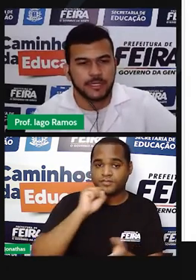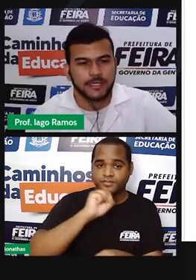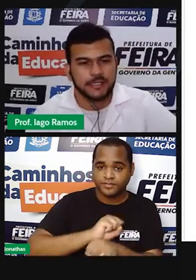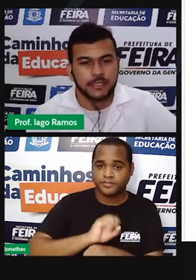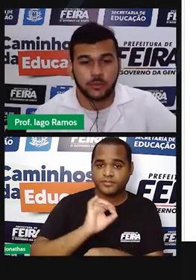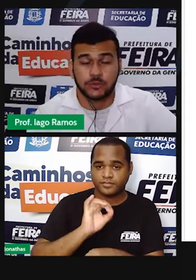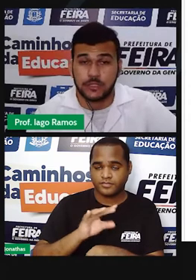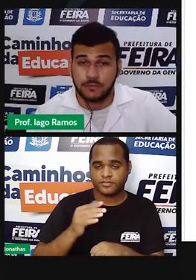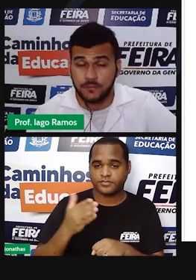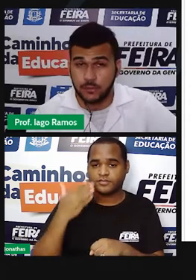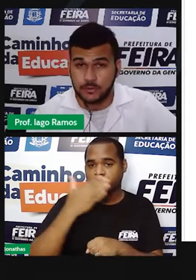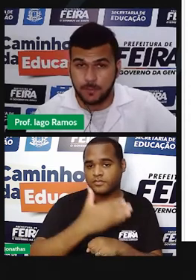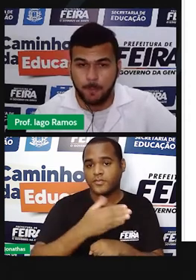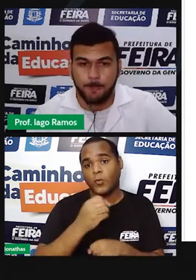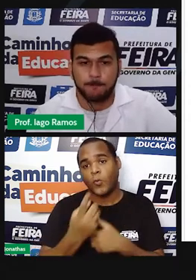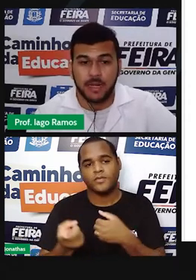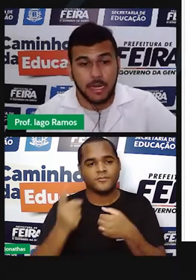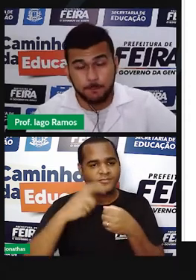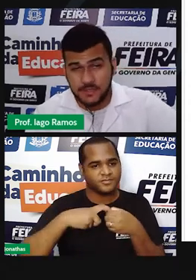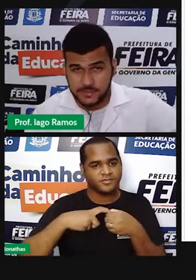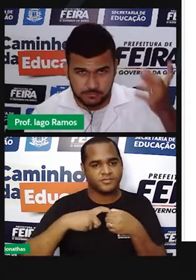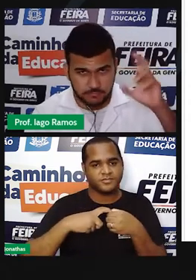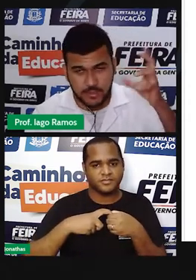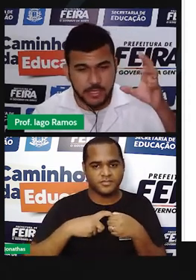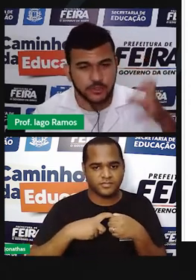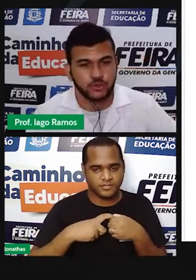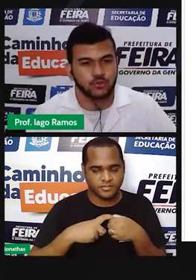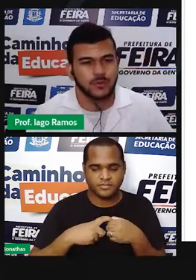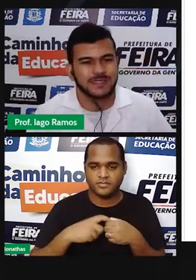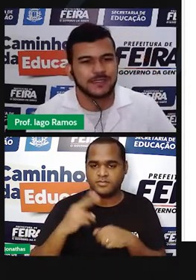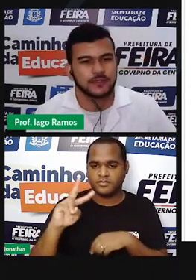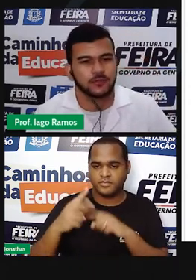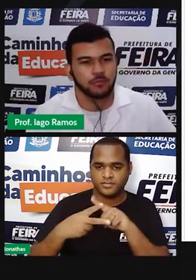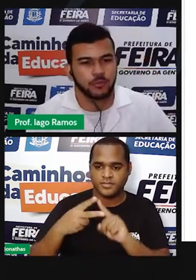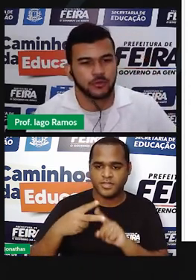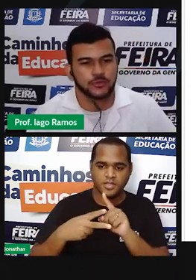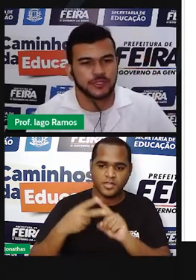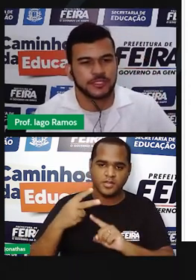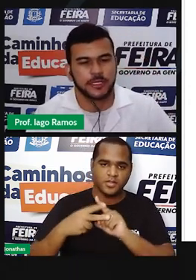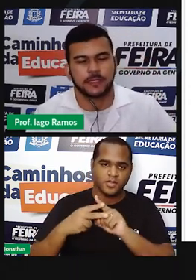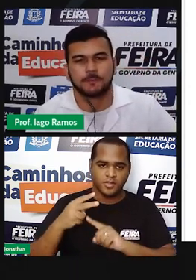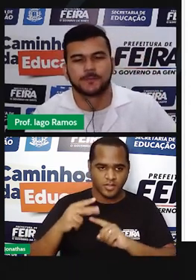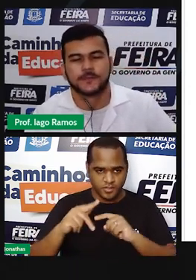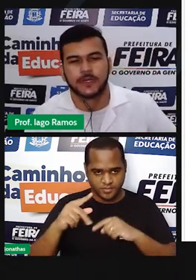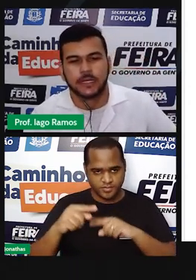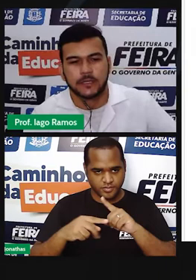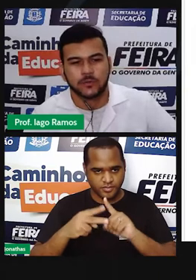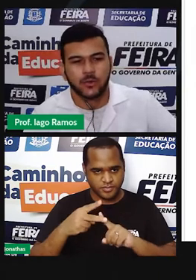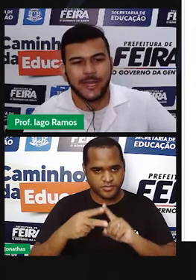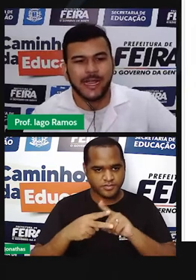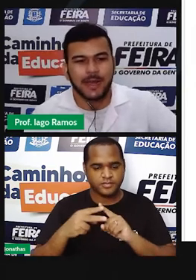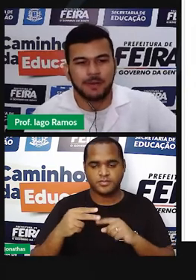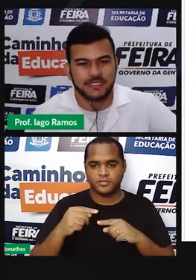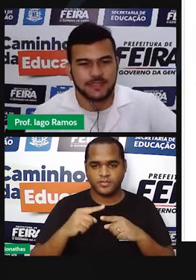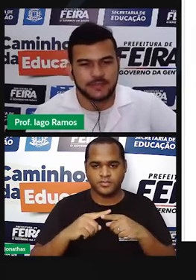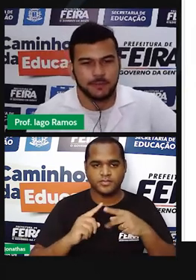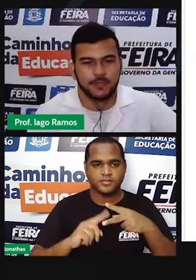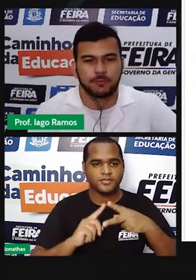uma na ida e outra na volta, ambas, né, as duas, no posto Estrela. No